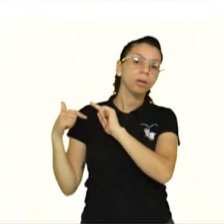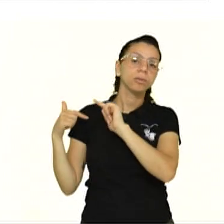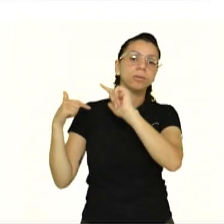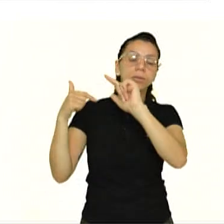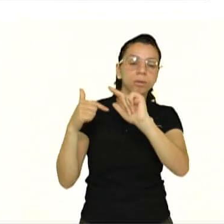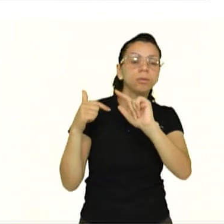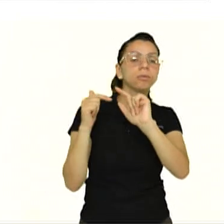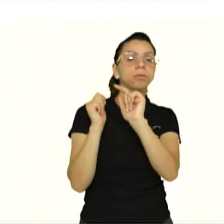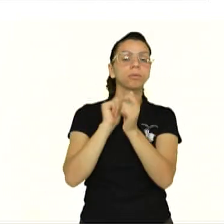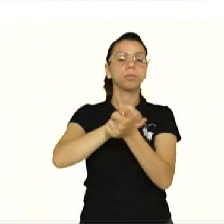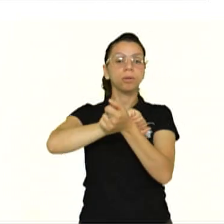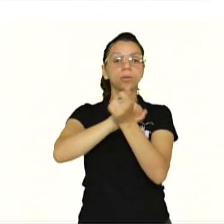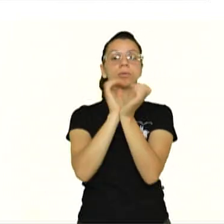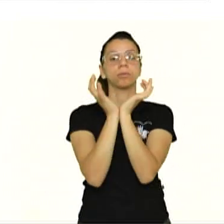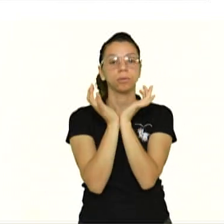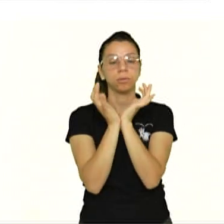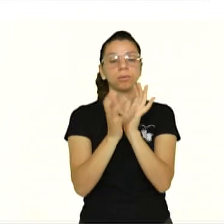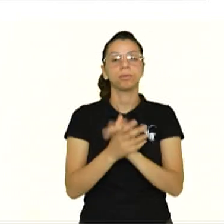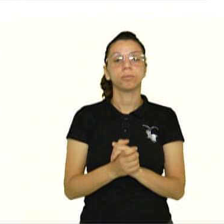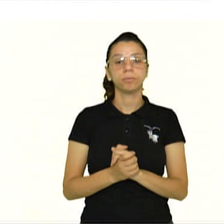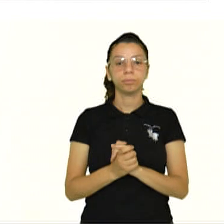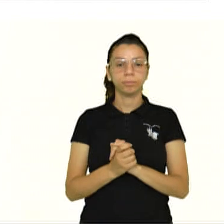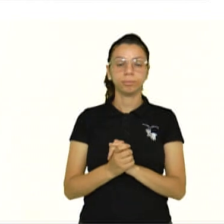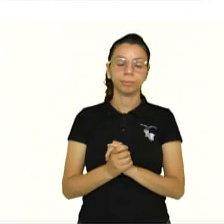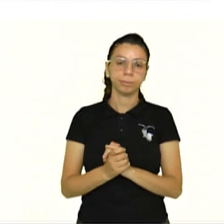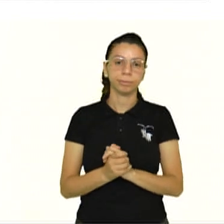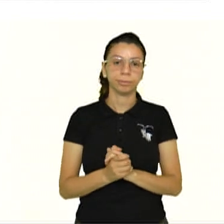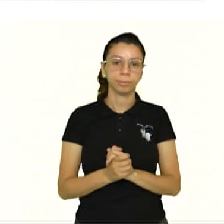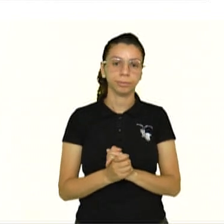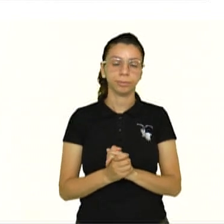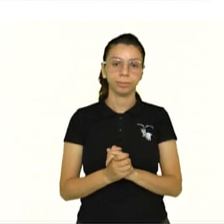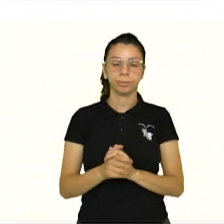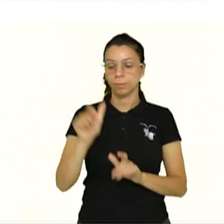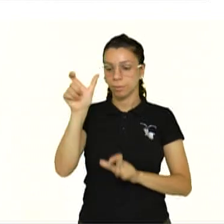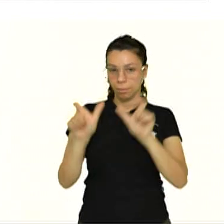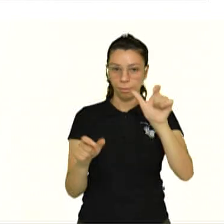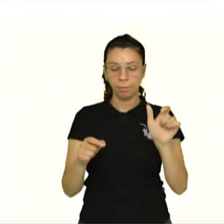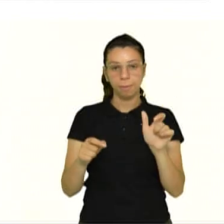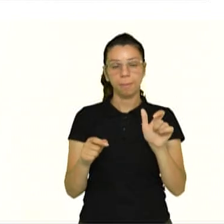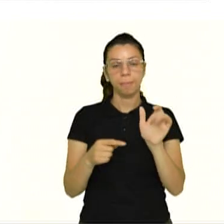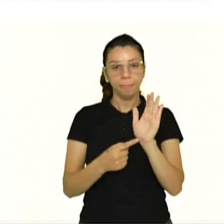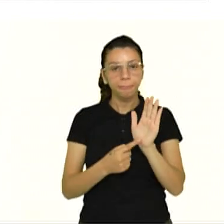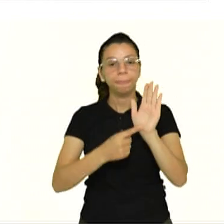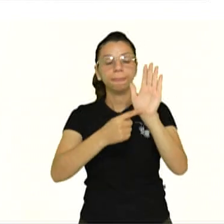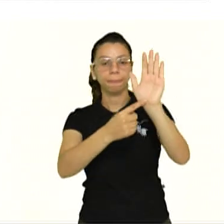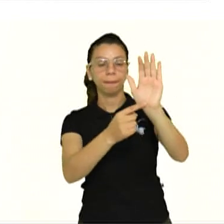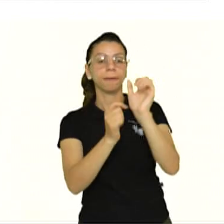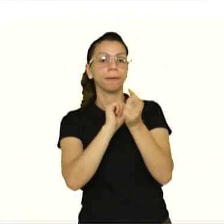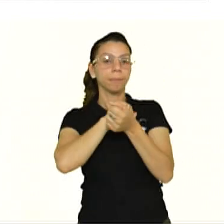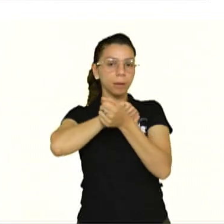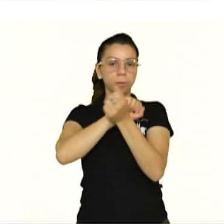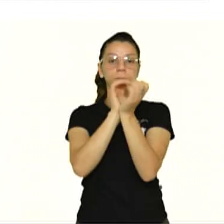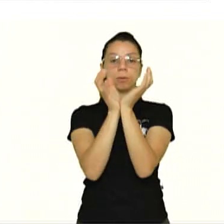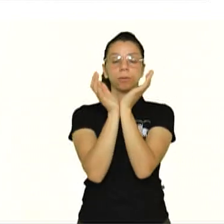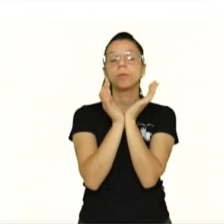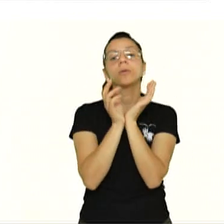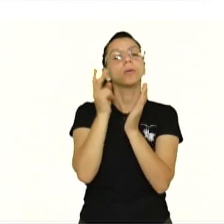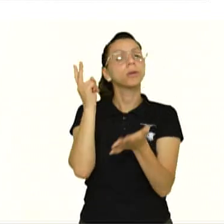do Shakespeare? As personagens retratadas ali pelo Shakespeare, eles sempre